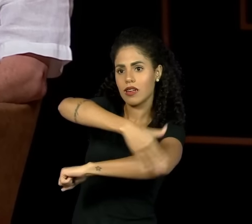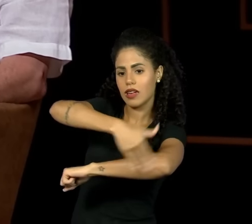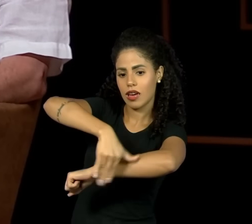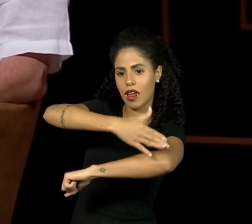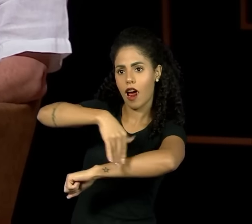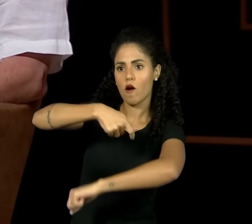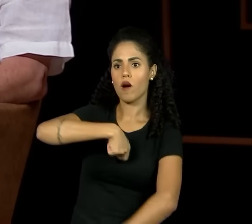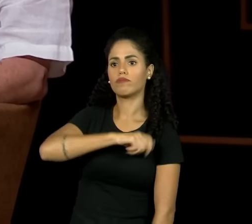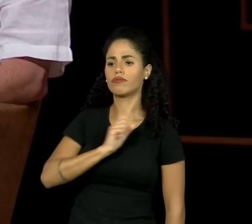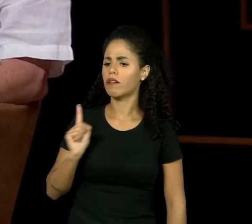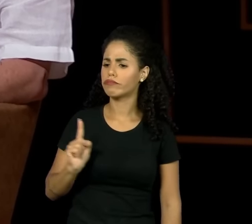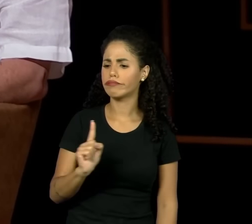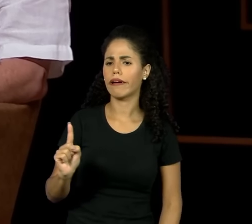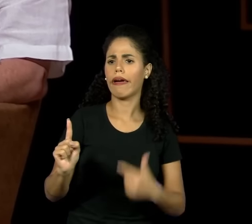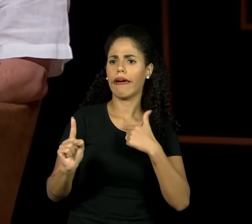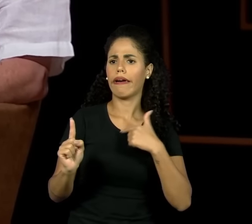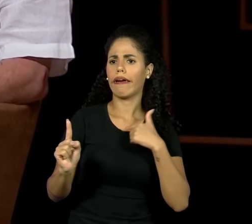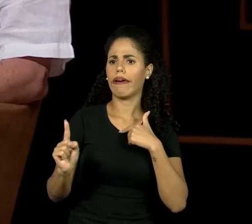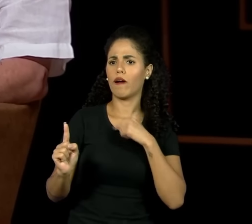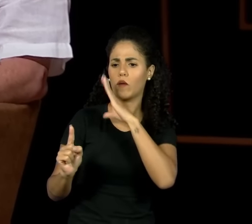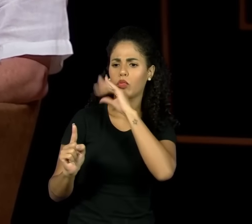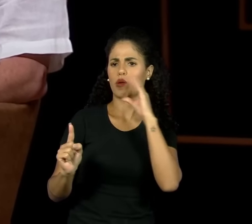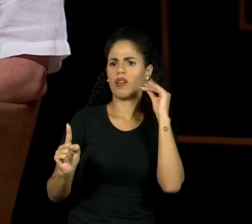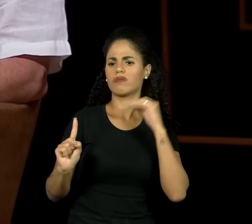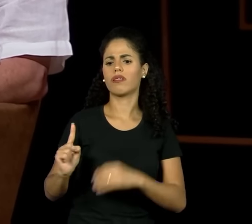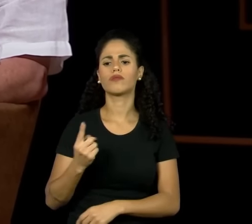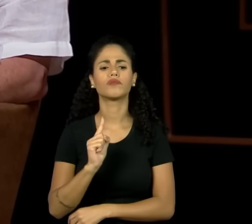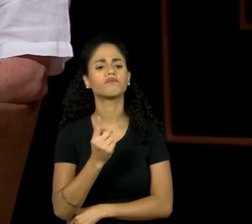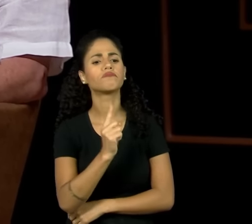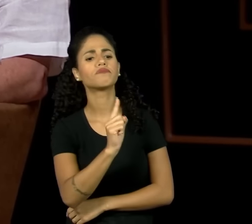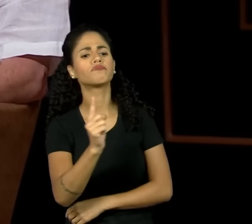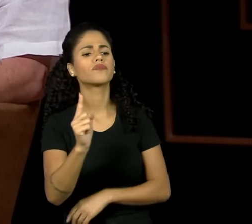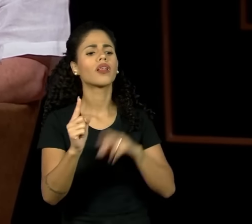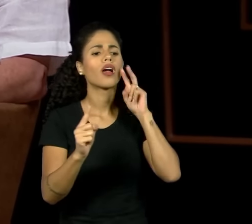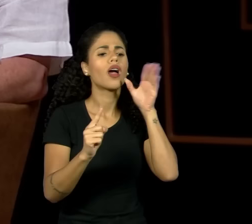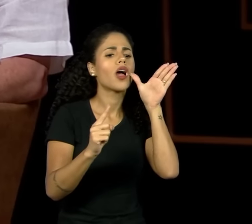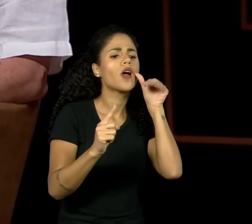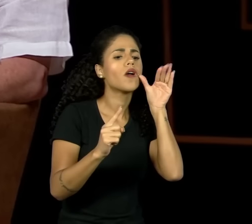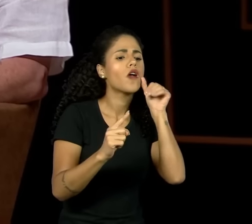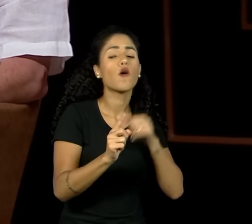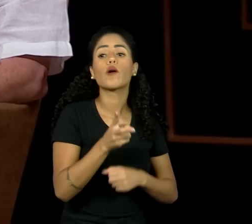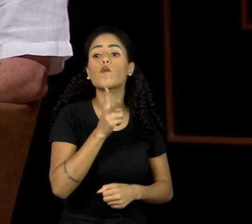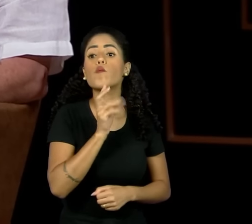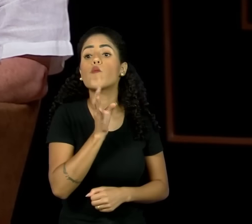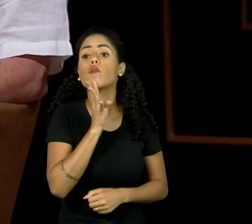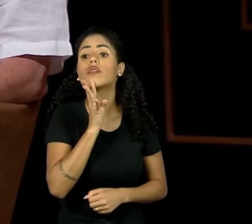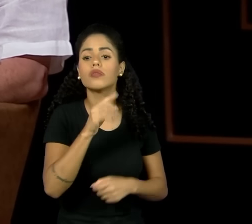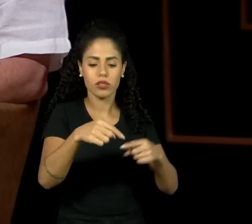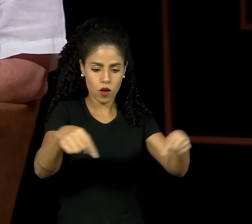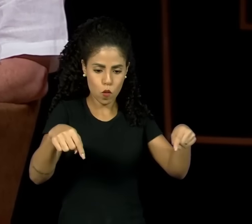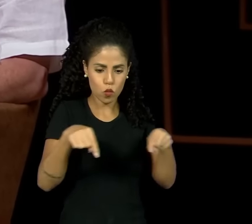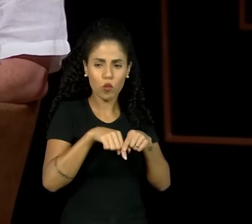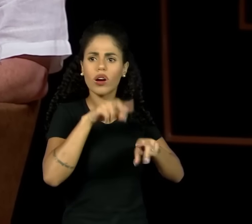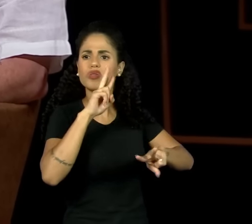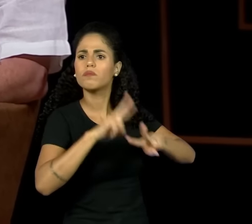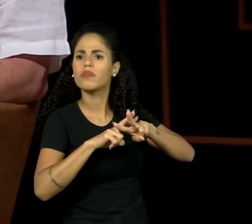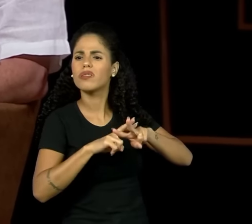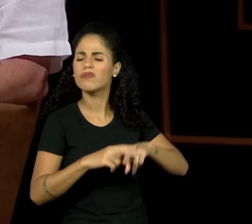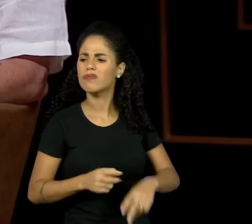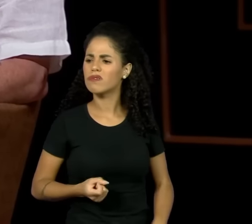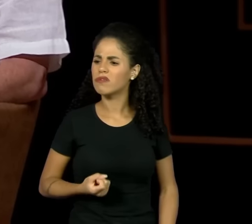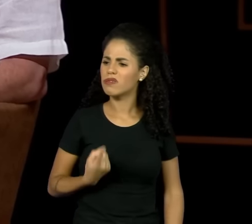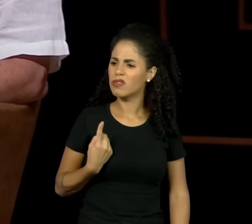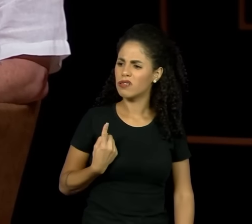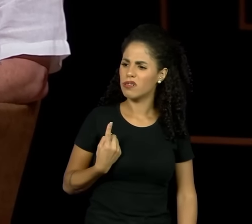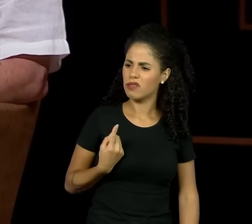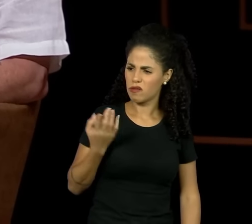hum imagina um moleque chegando lá e falando pô eu queria ver a cela eu queria ver os aí como assim né Aí eu lembro